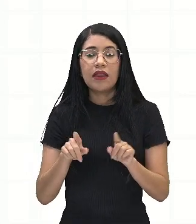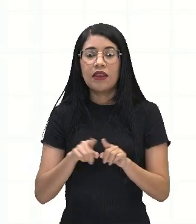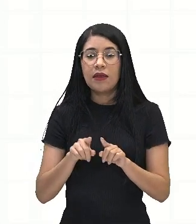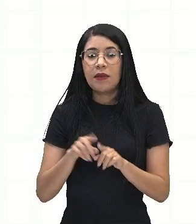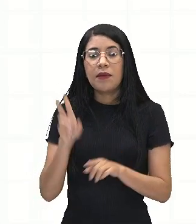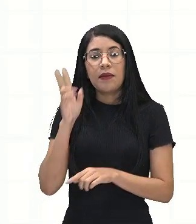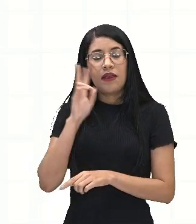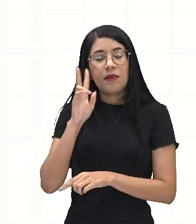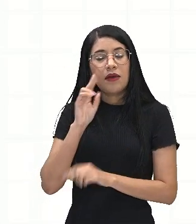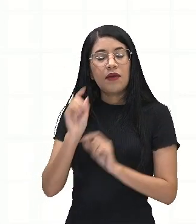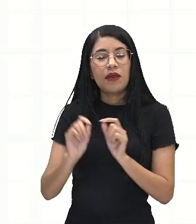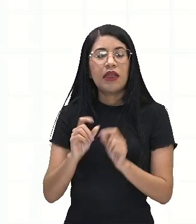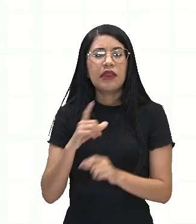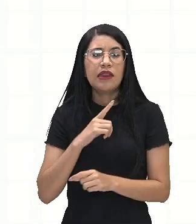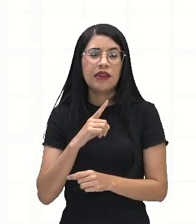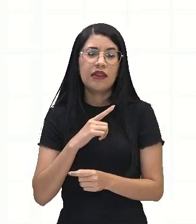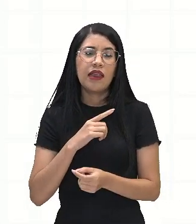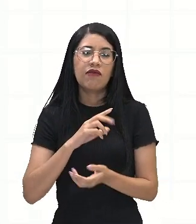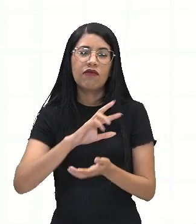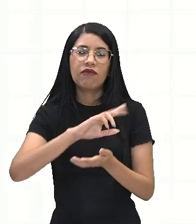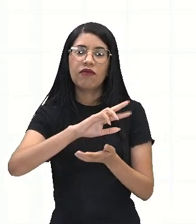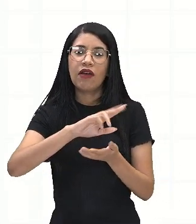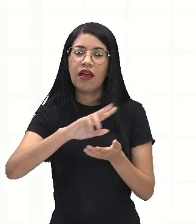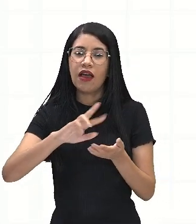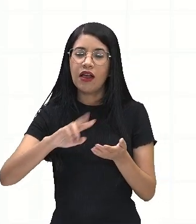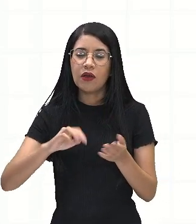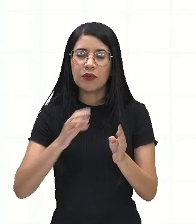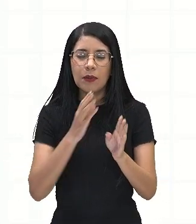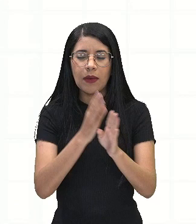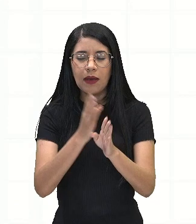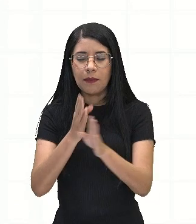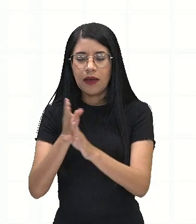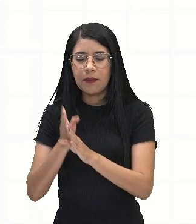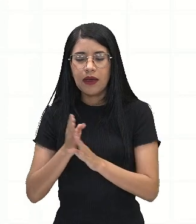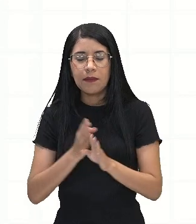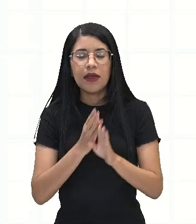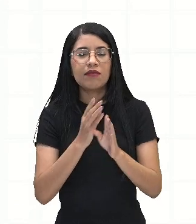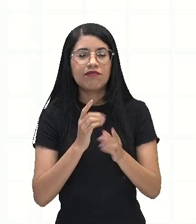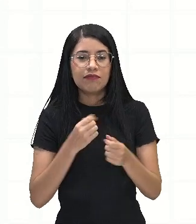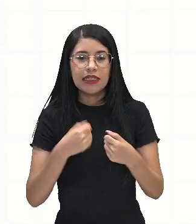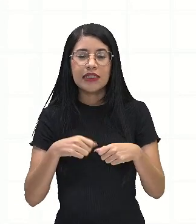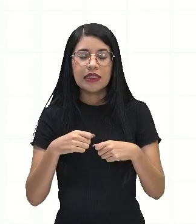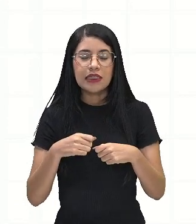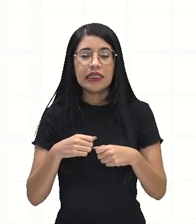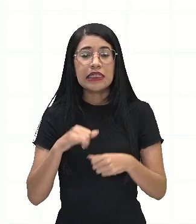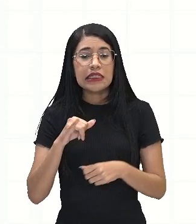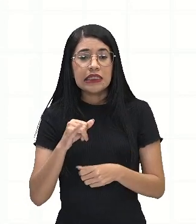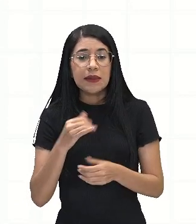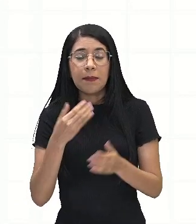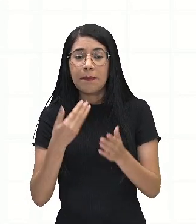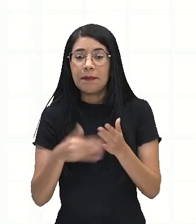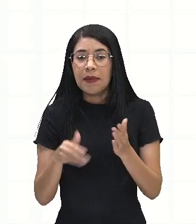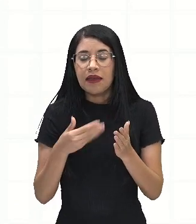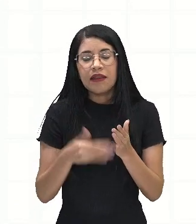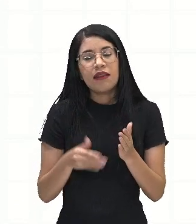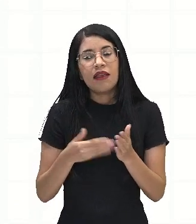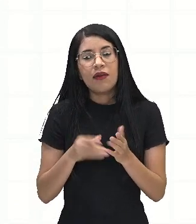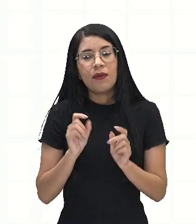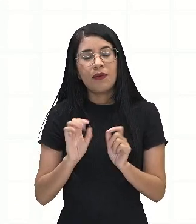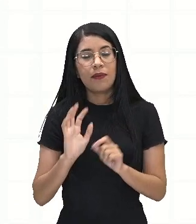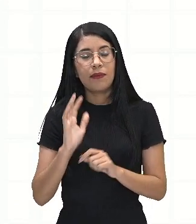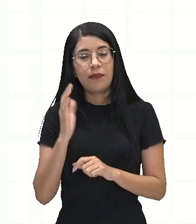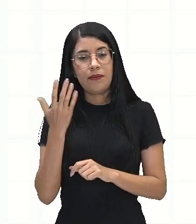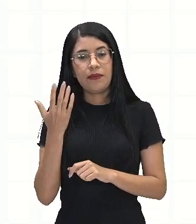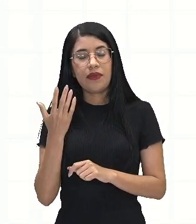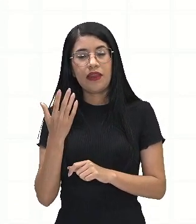que nós temos muita coisa para ainda ser descoberta, e se a gente perder tudo isso,